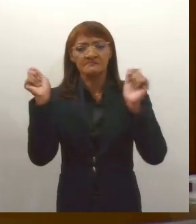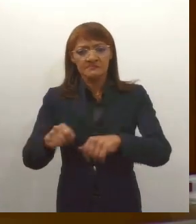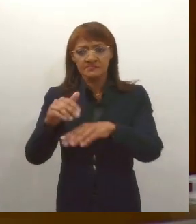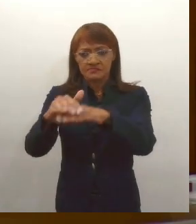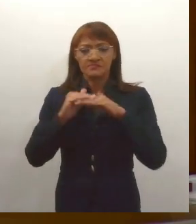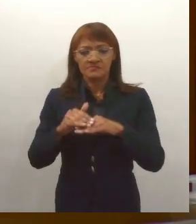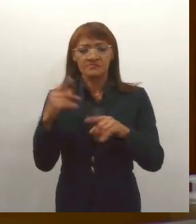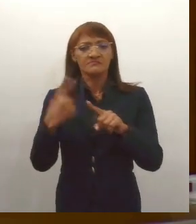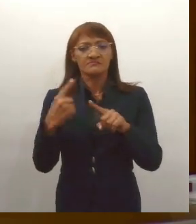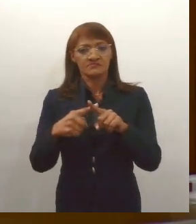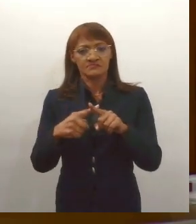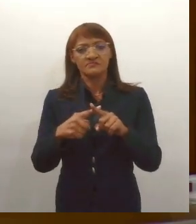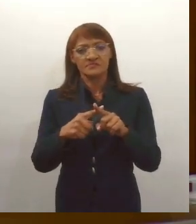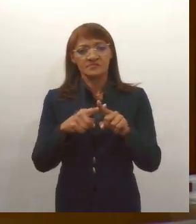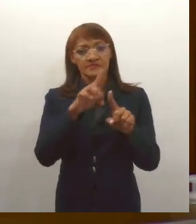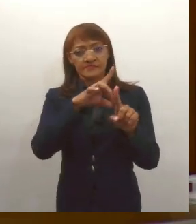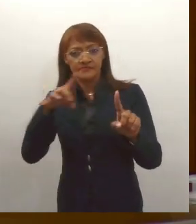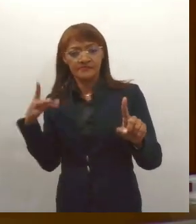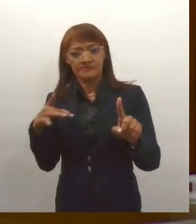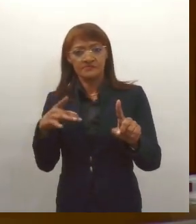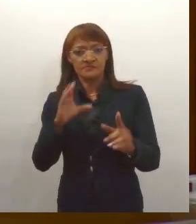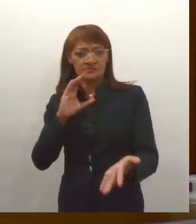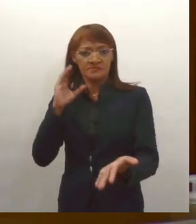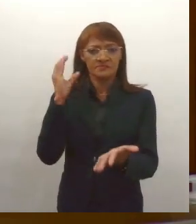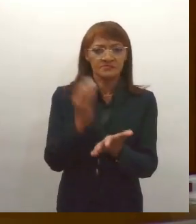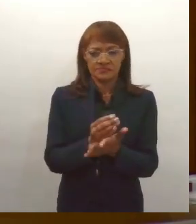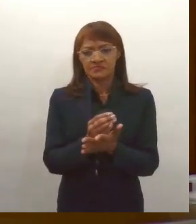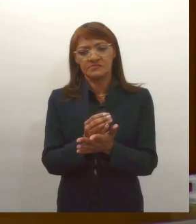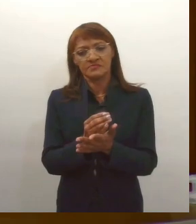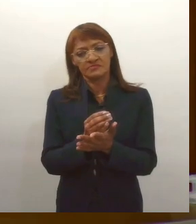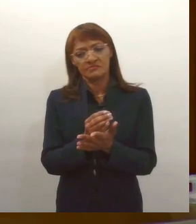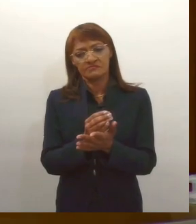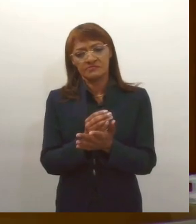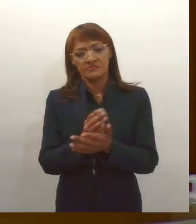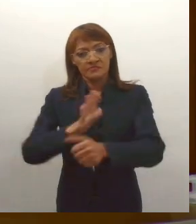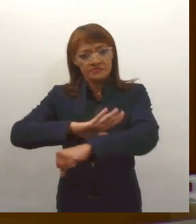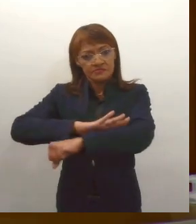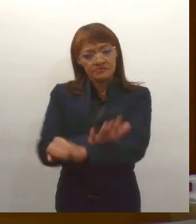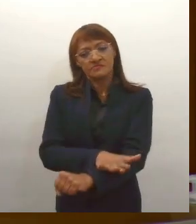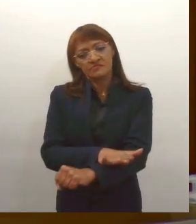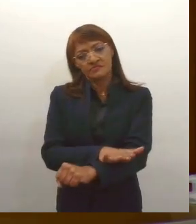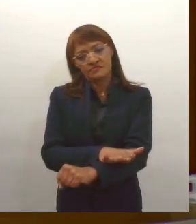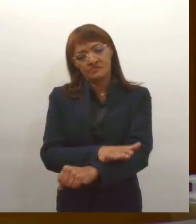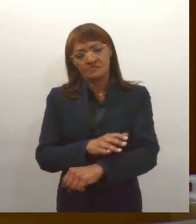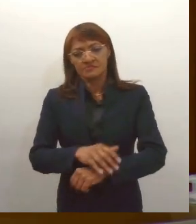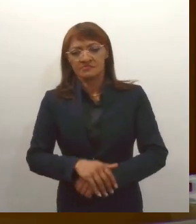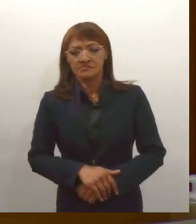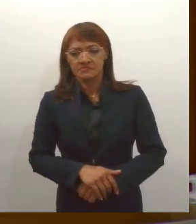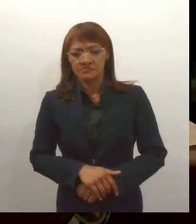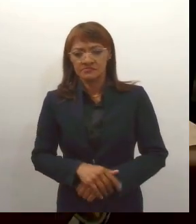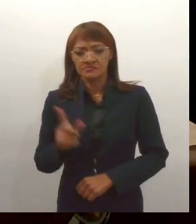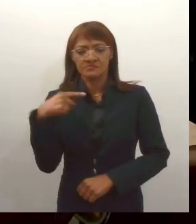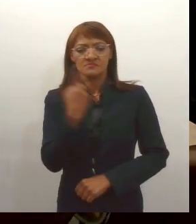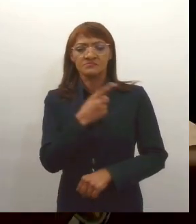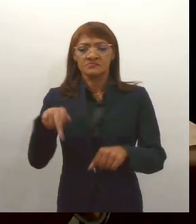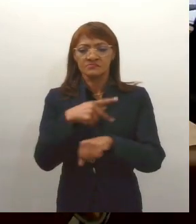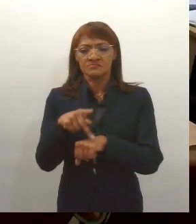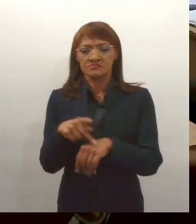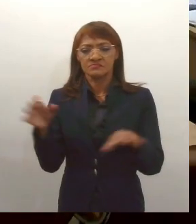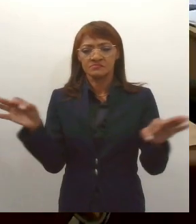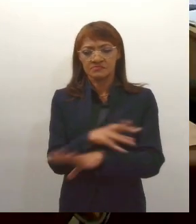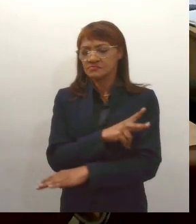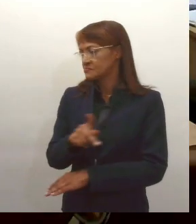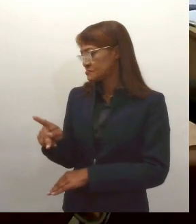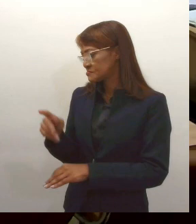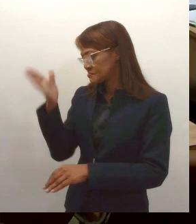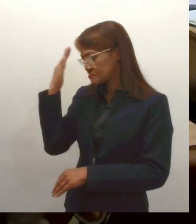equiparado o crime de racismo e de injúria racial no nosso país é isso Senor Presidente muito obrigada a palavra